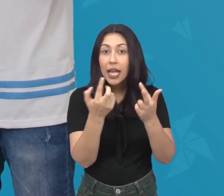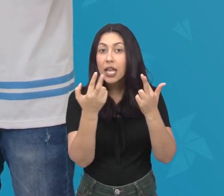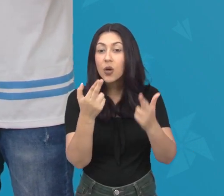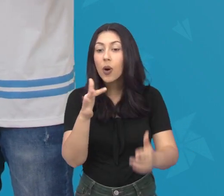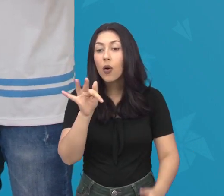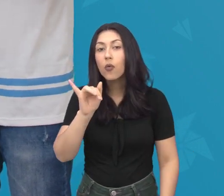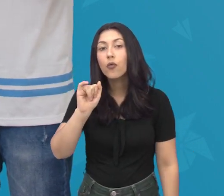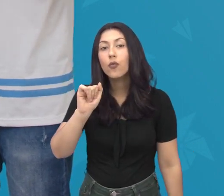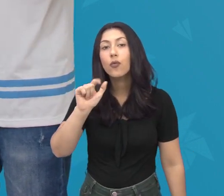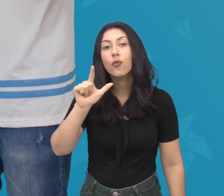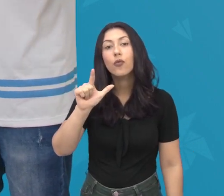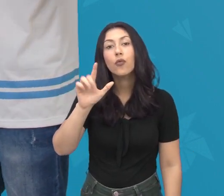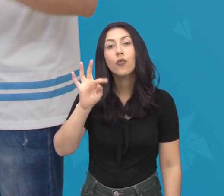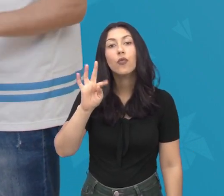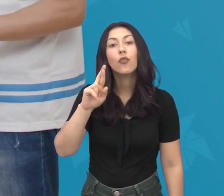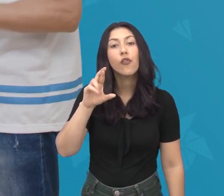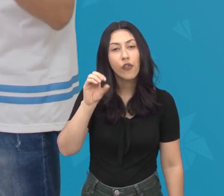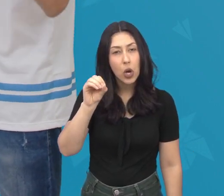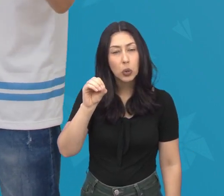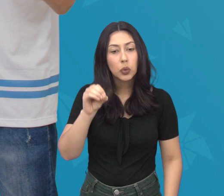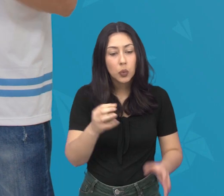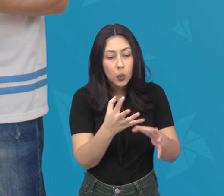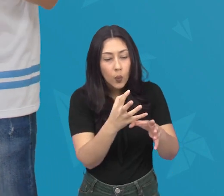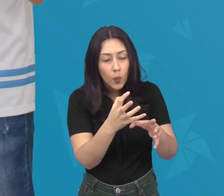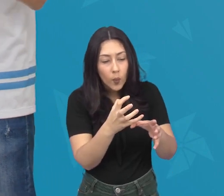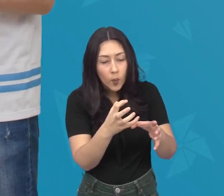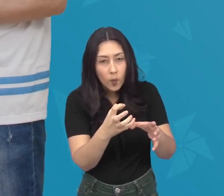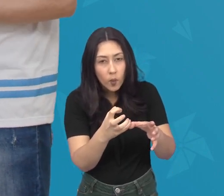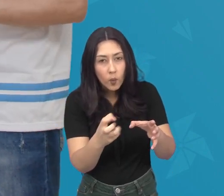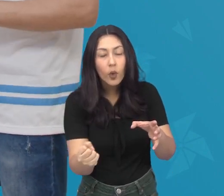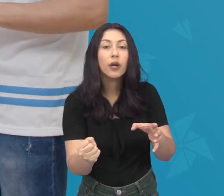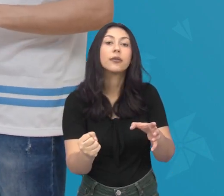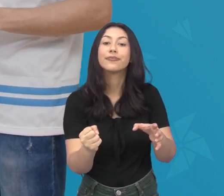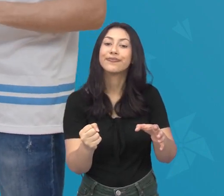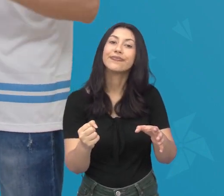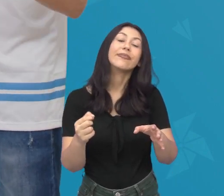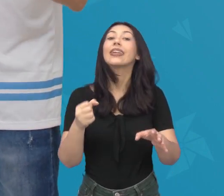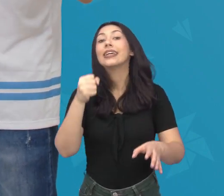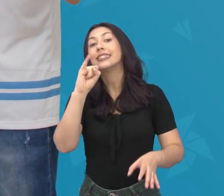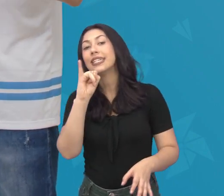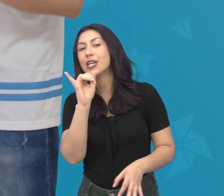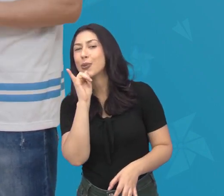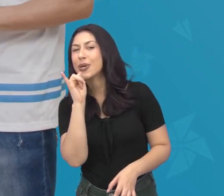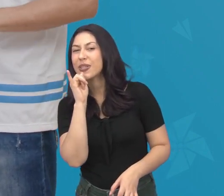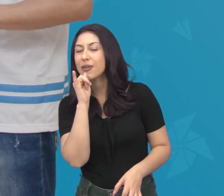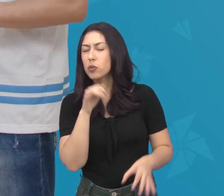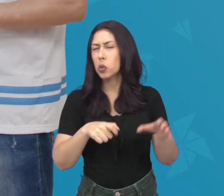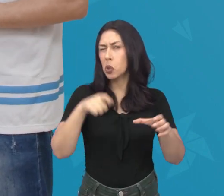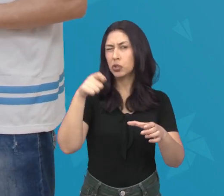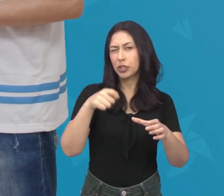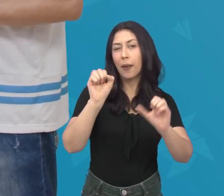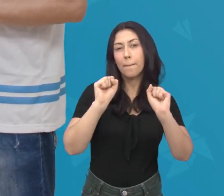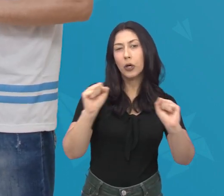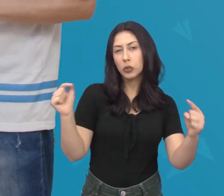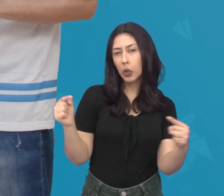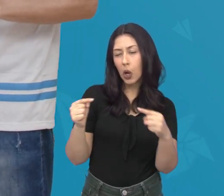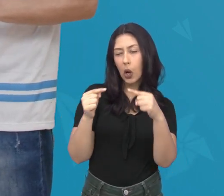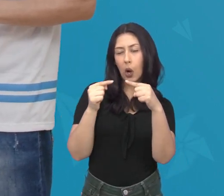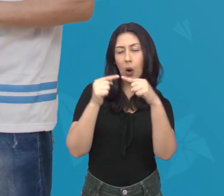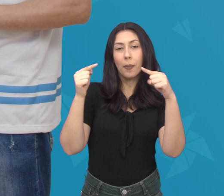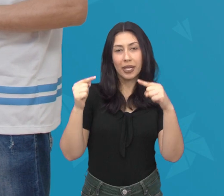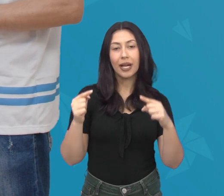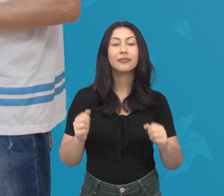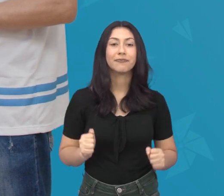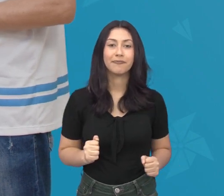ali. Então ele já filtra ali também ao mesmo tempo o chá. Então se aparecesse falando de chá também, a gente poderia vincular esses mesmos